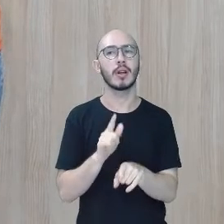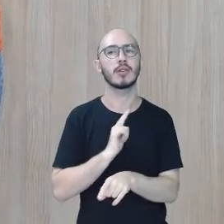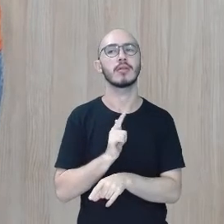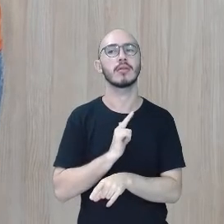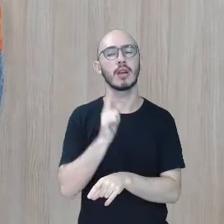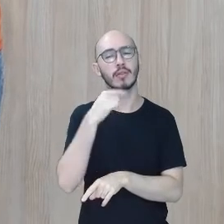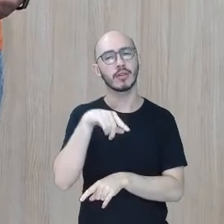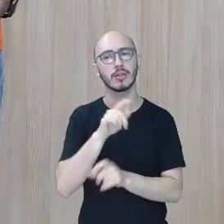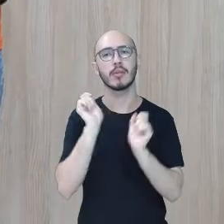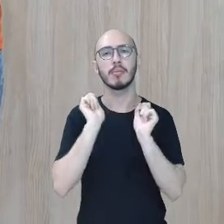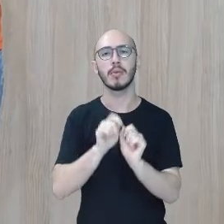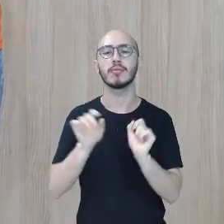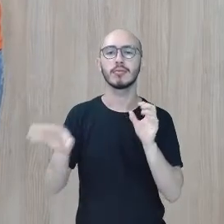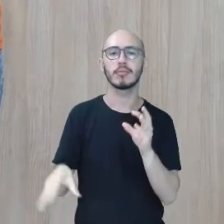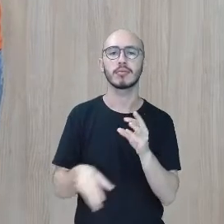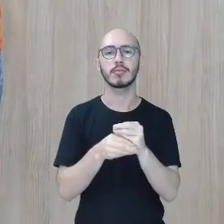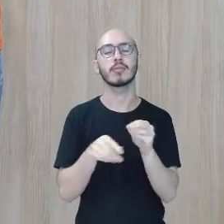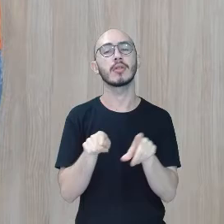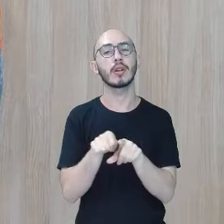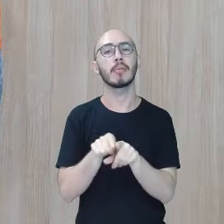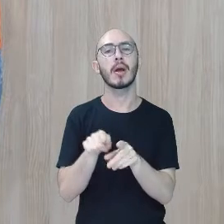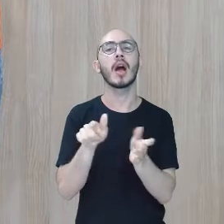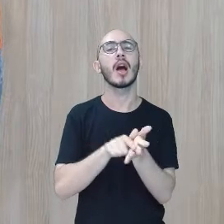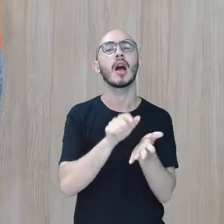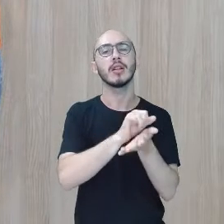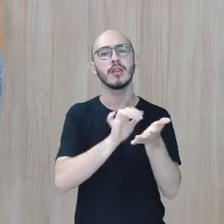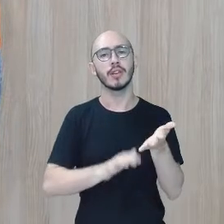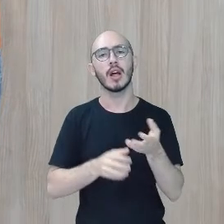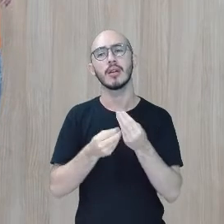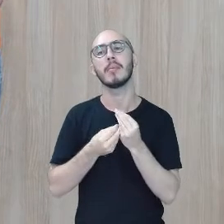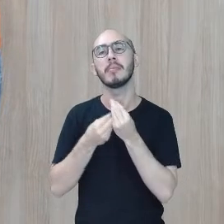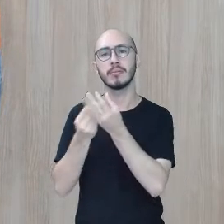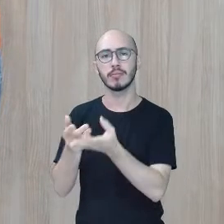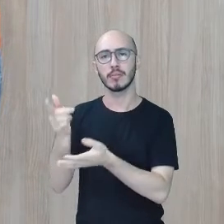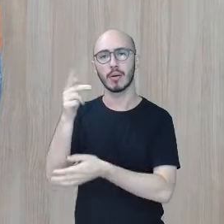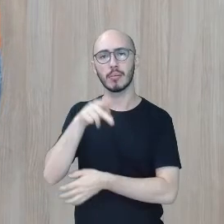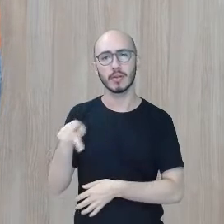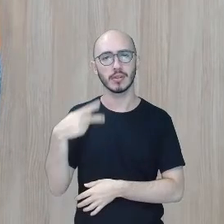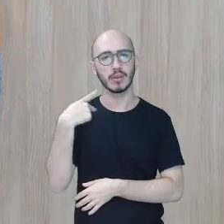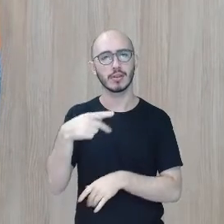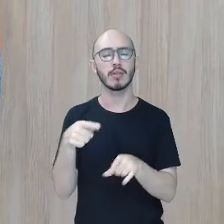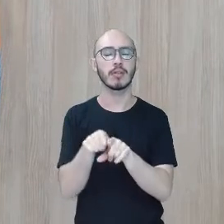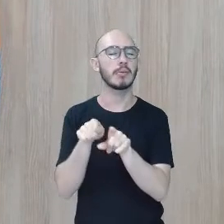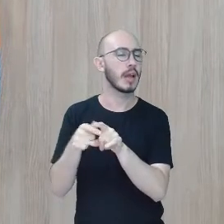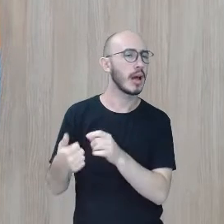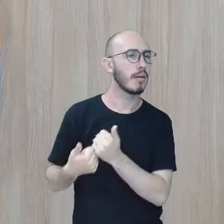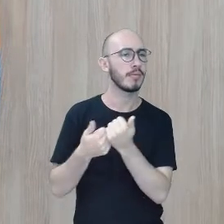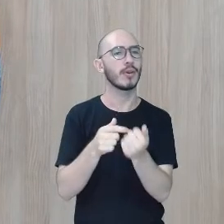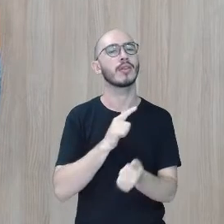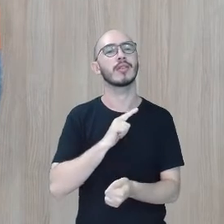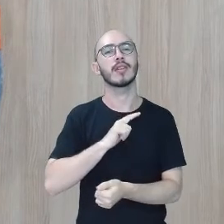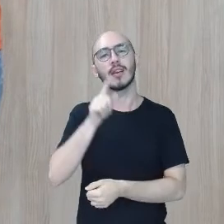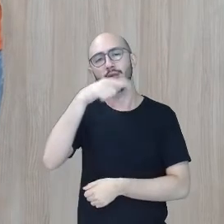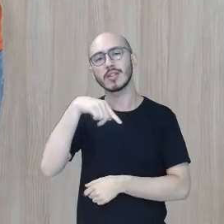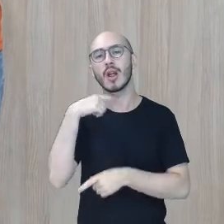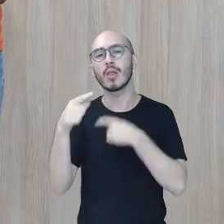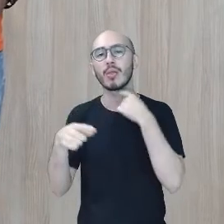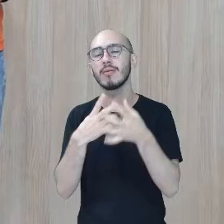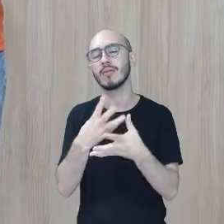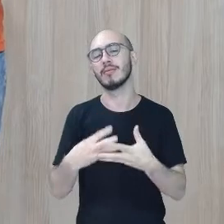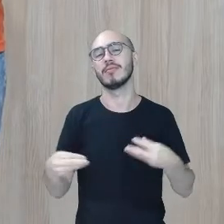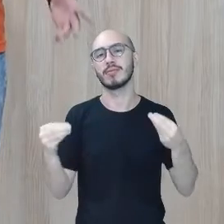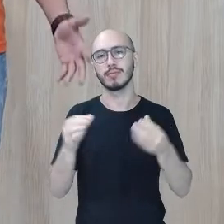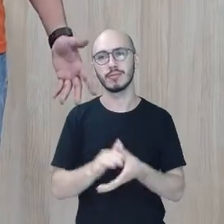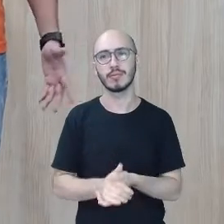E leva essa ficha de exercício também para o teu professor. Ele vai te dar todo o suporte necessário para que você tire todas as suas dúvidas, tá